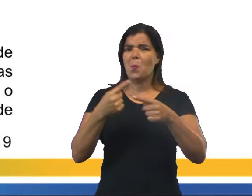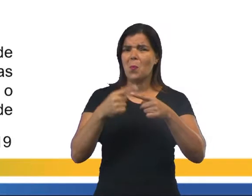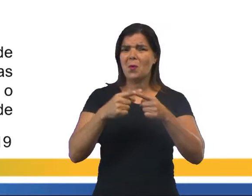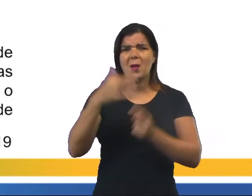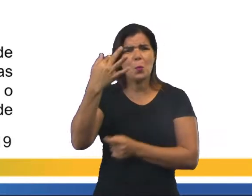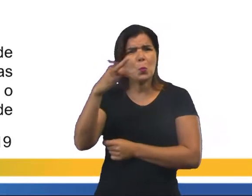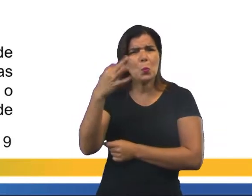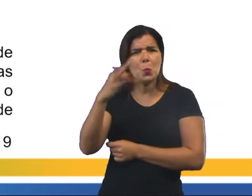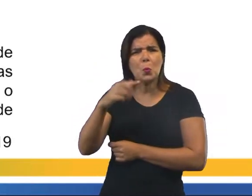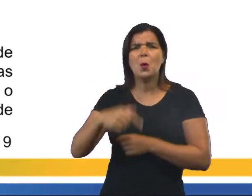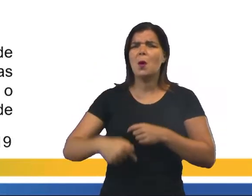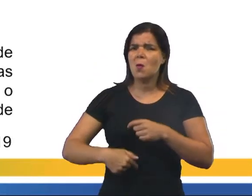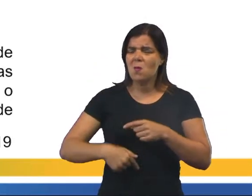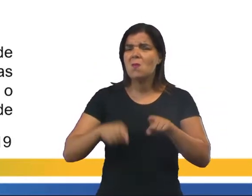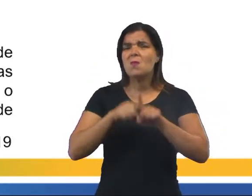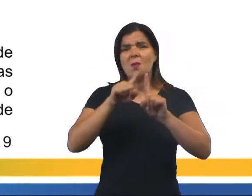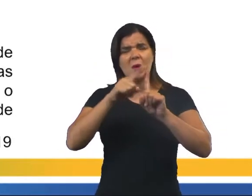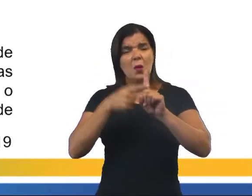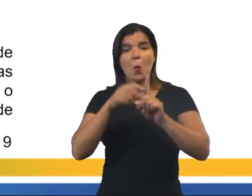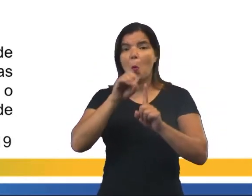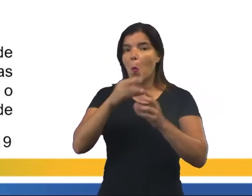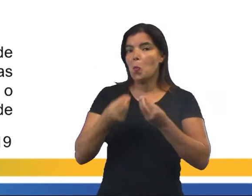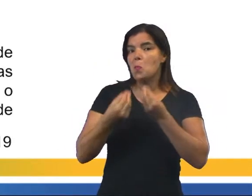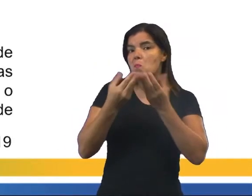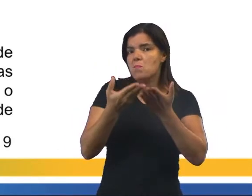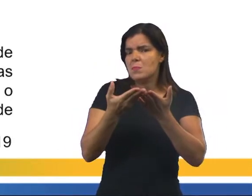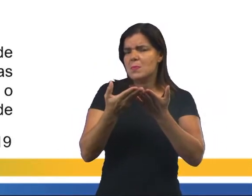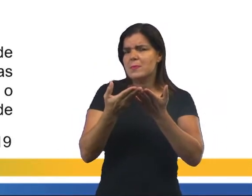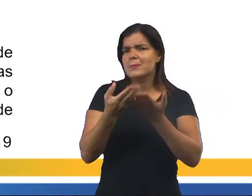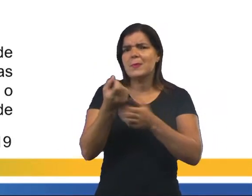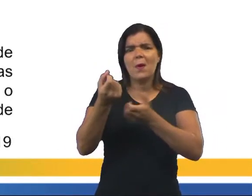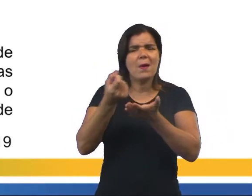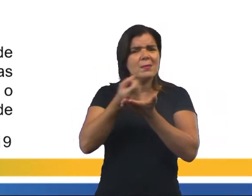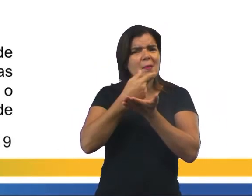do parto, ou quando não lhe oferecem